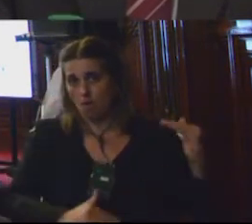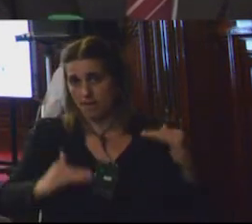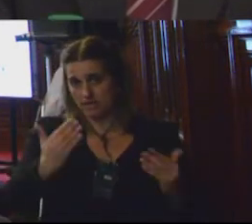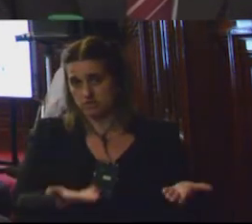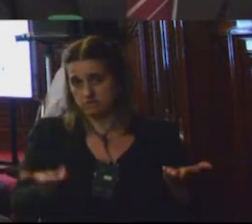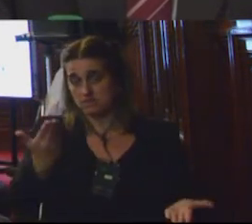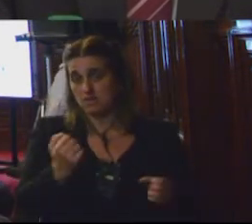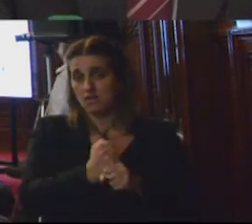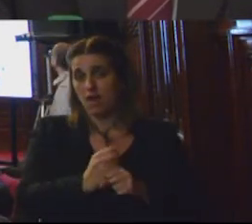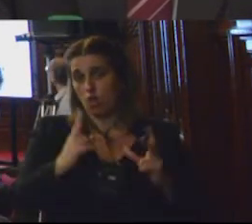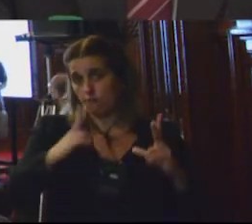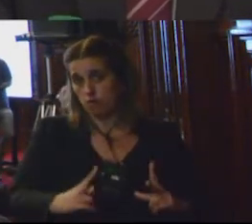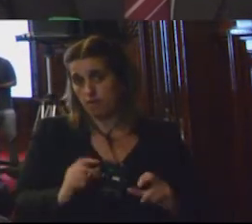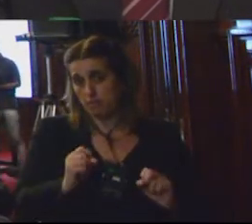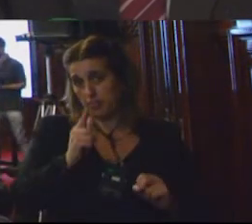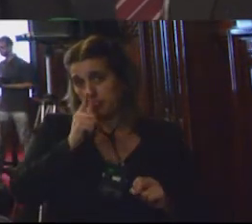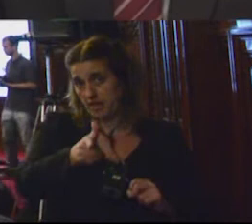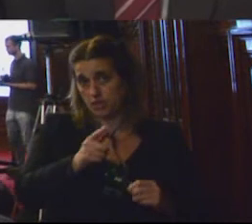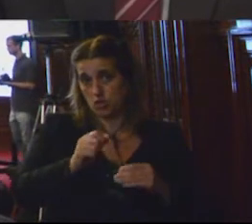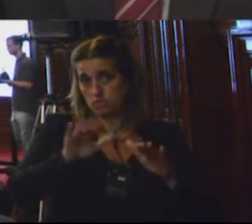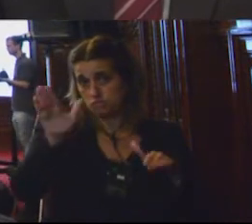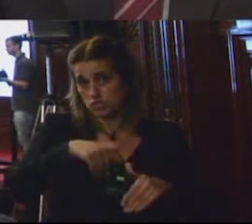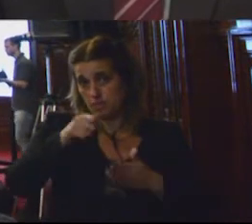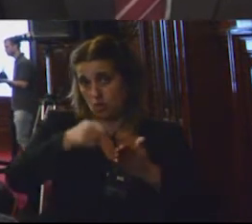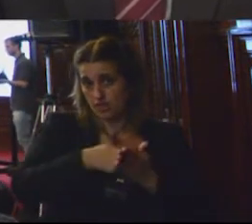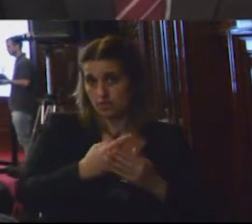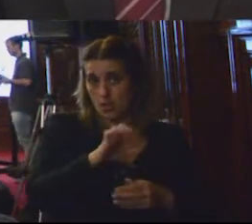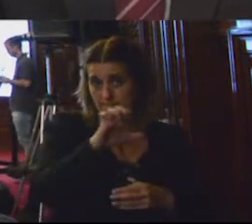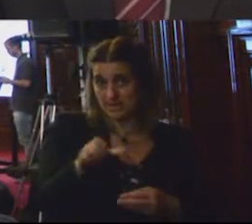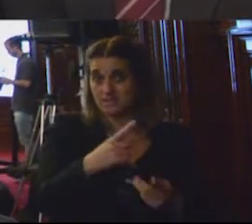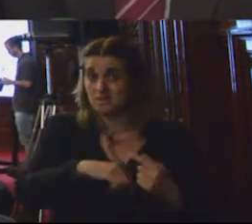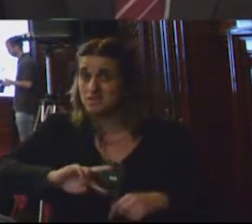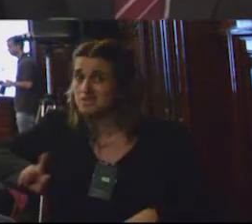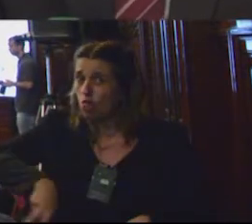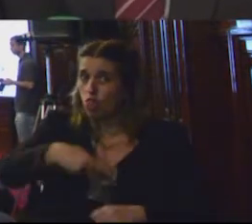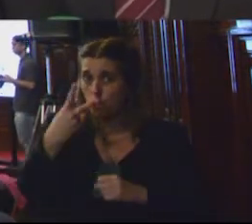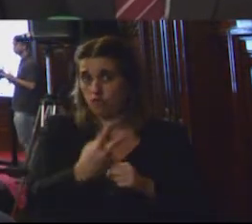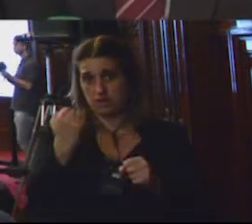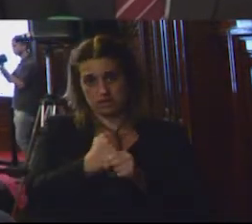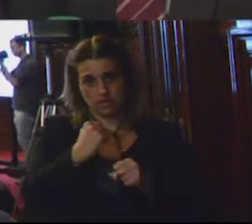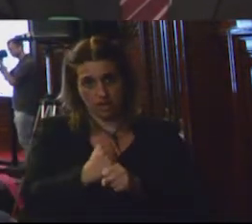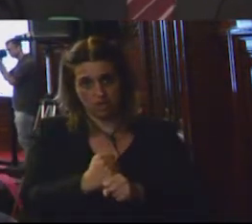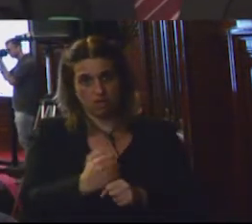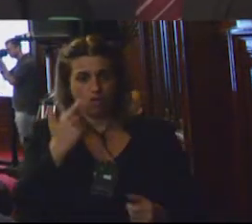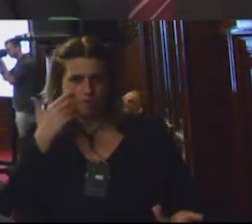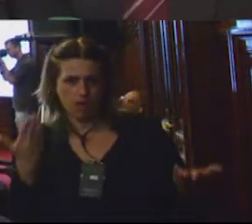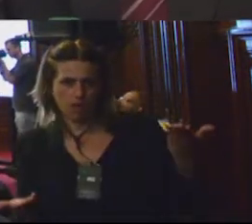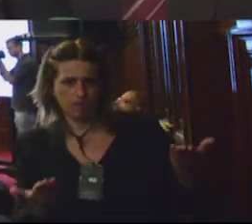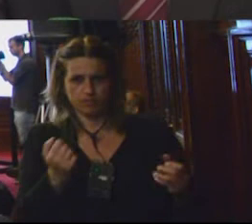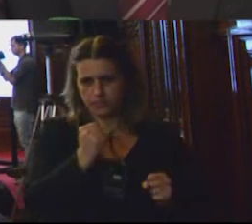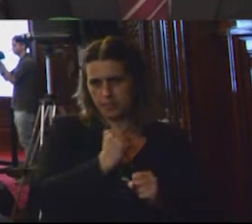formais. Trabalhadores é o dobro dos empregados diretamente e é o dobro da atividade que realizam comparado aos